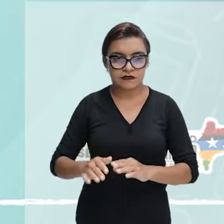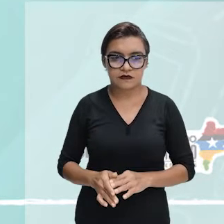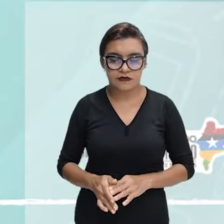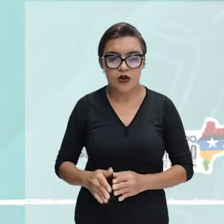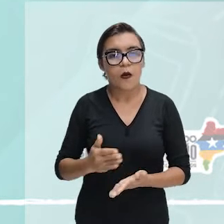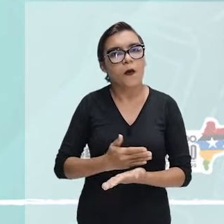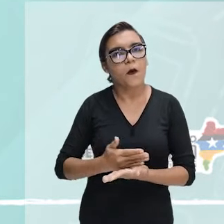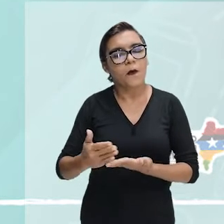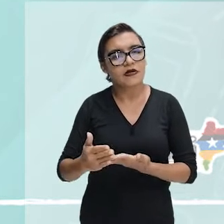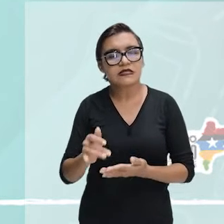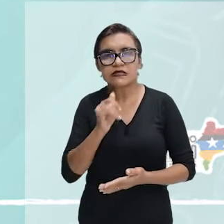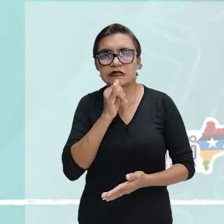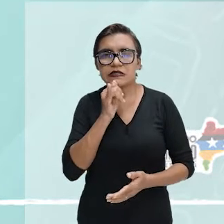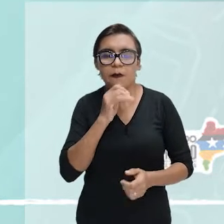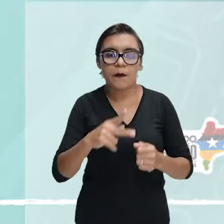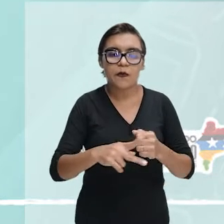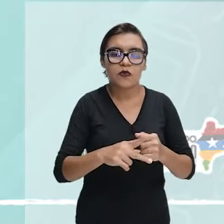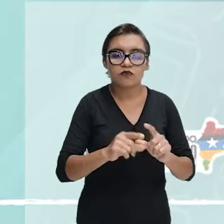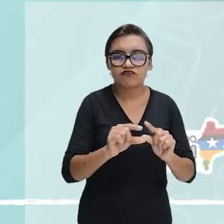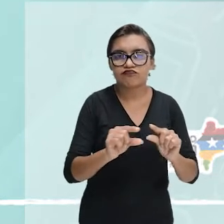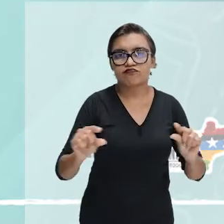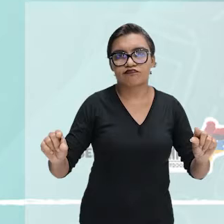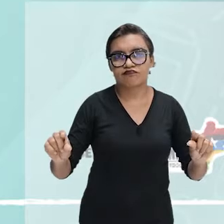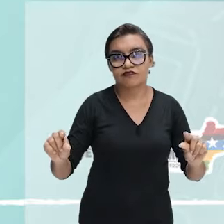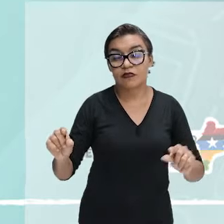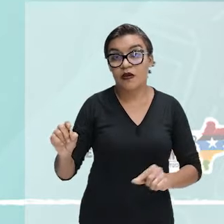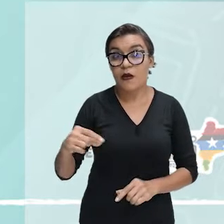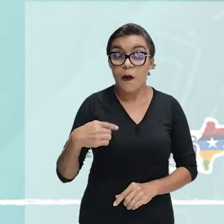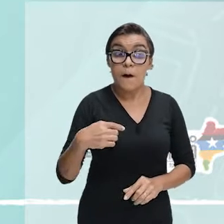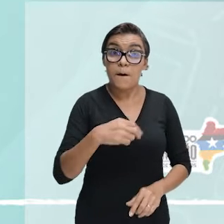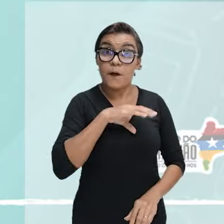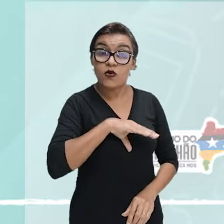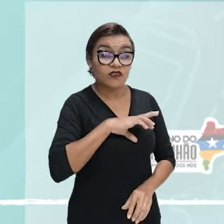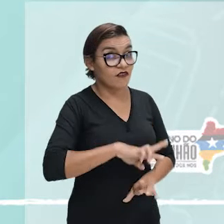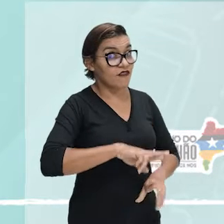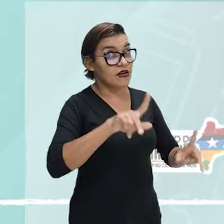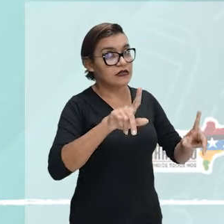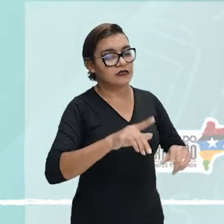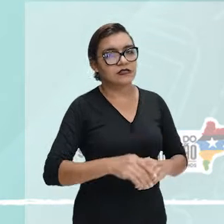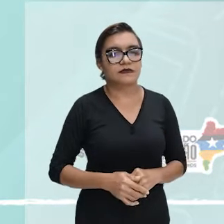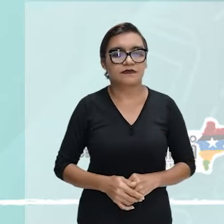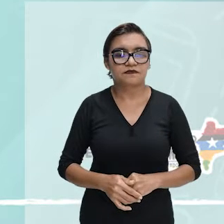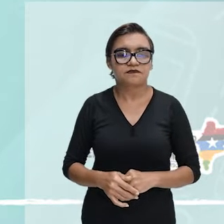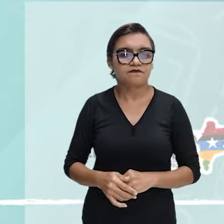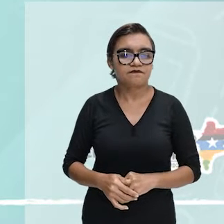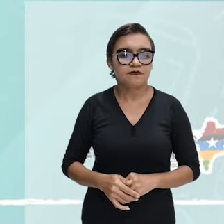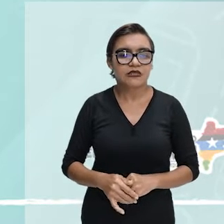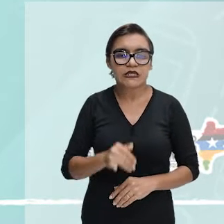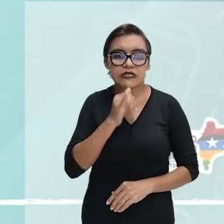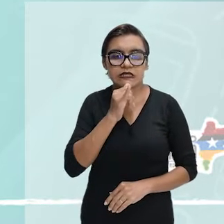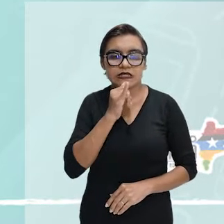frase com um pronome reflexivo. Em português isso não é possível. Se llama José,